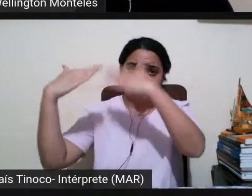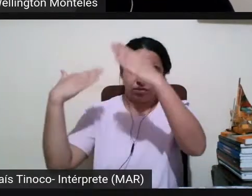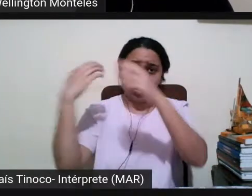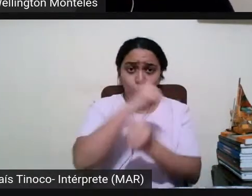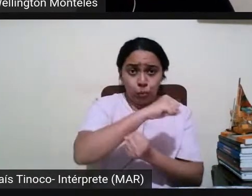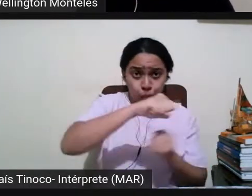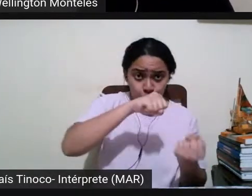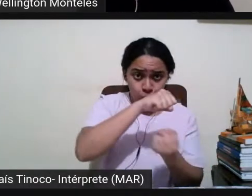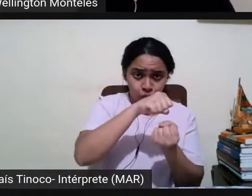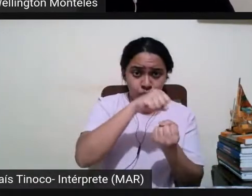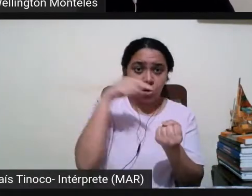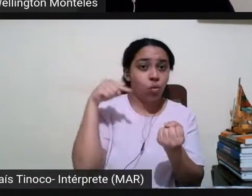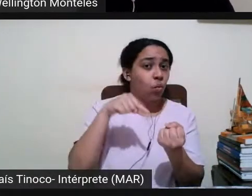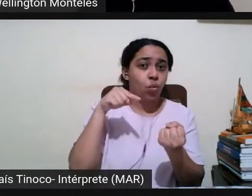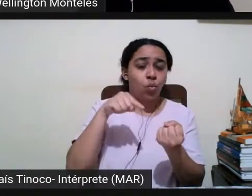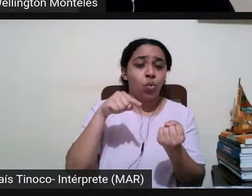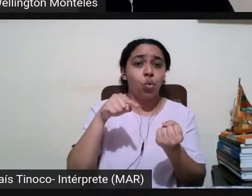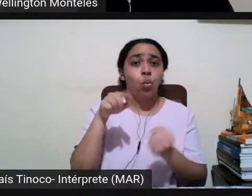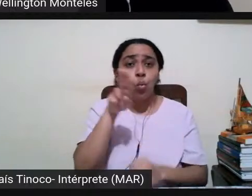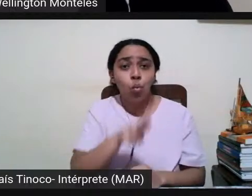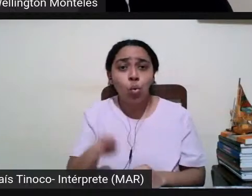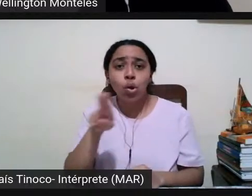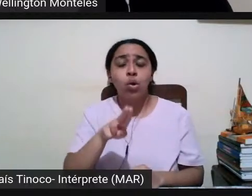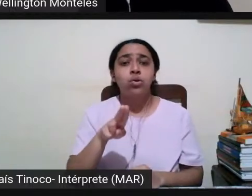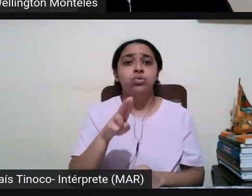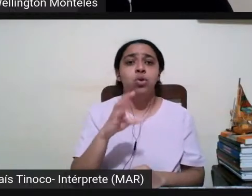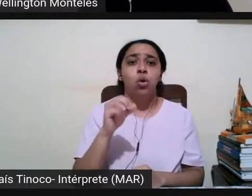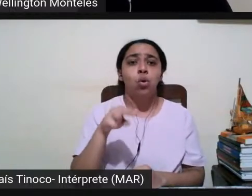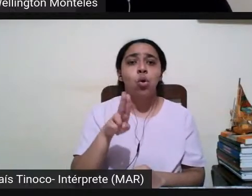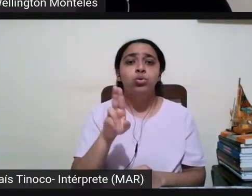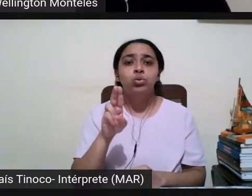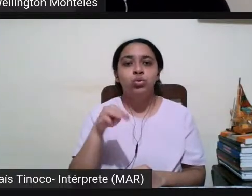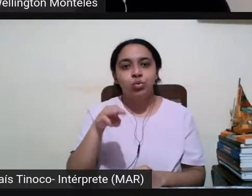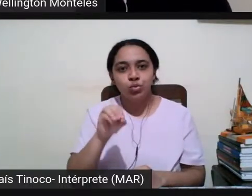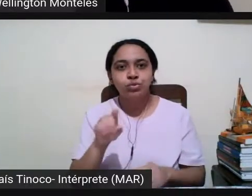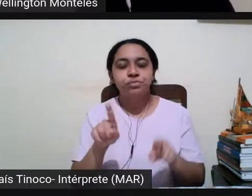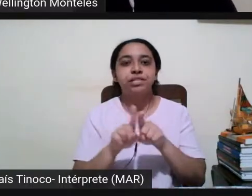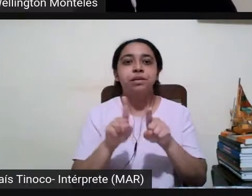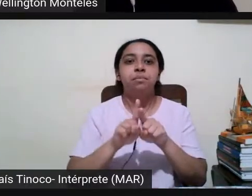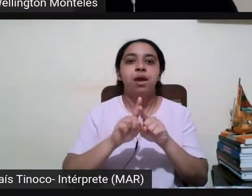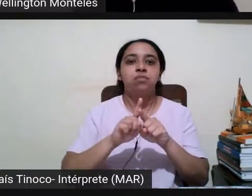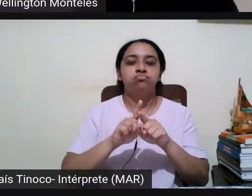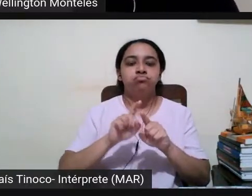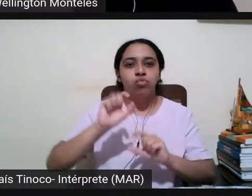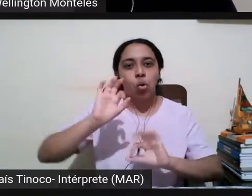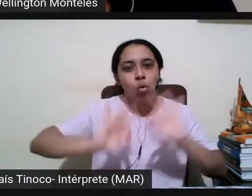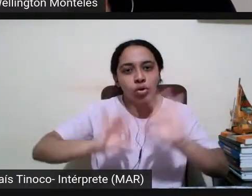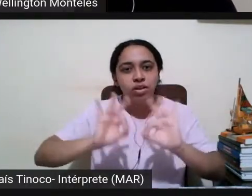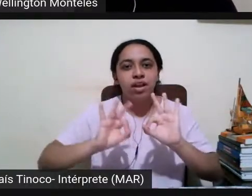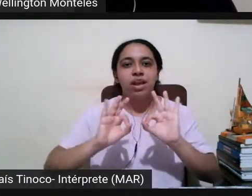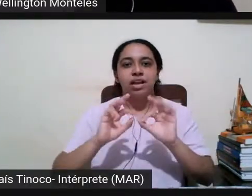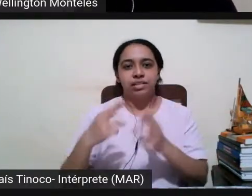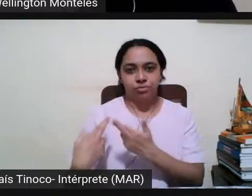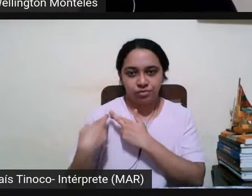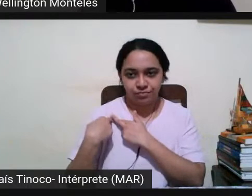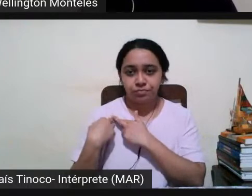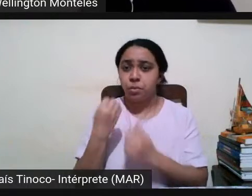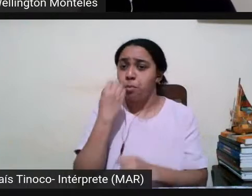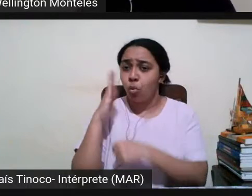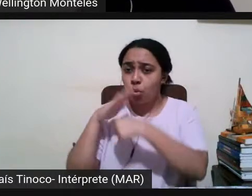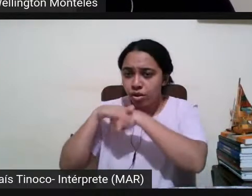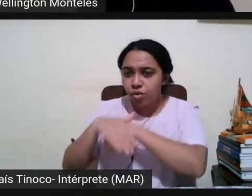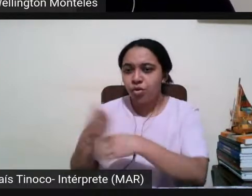sustentável que é consumo e produção responsáveis por nos proteger Gu a